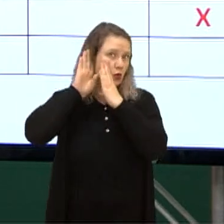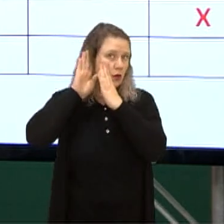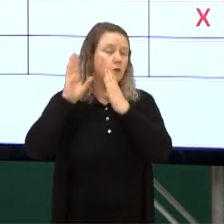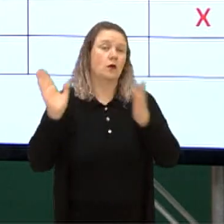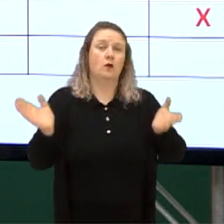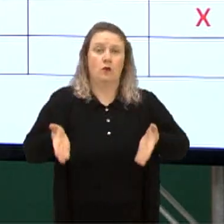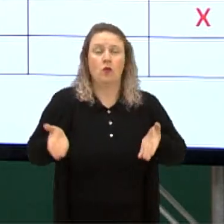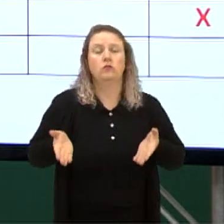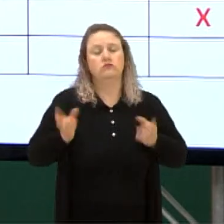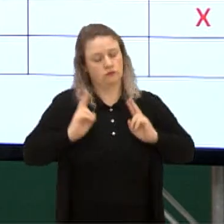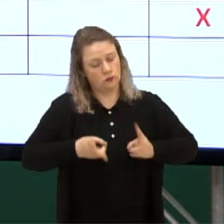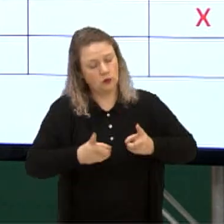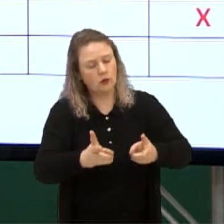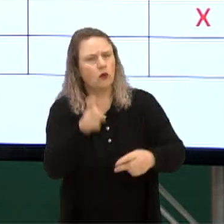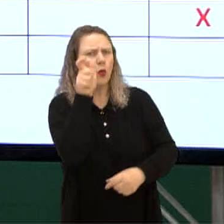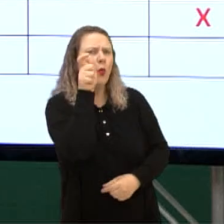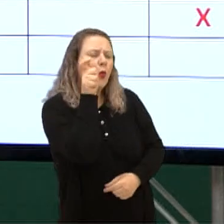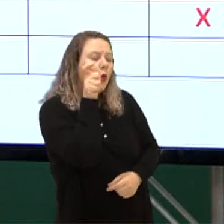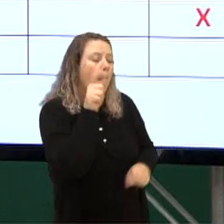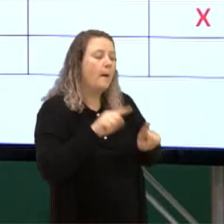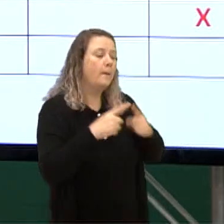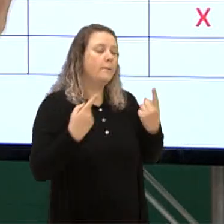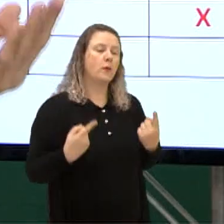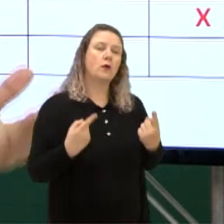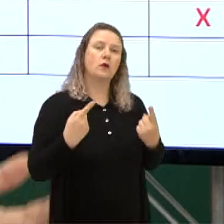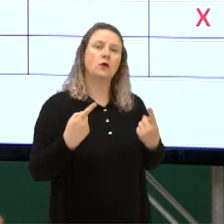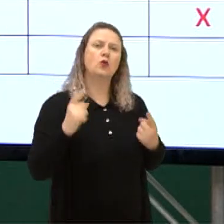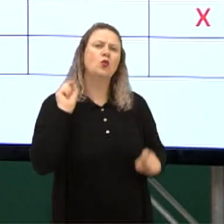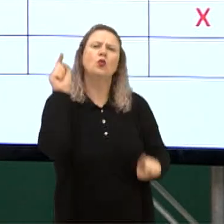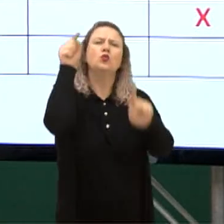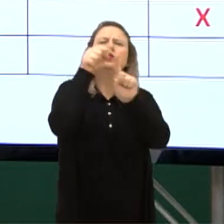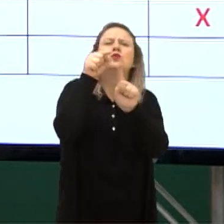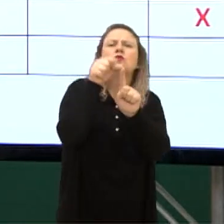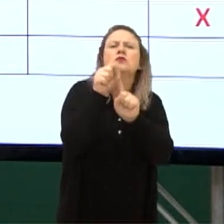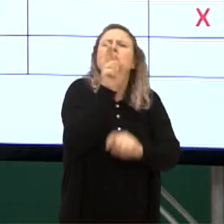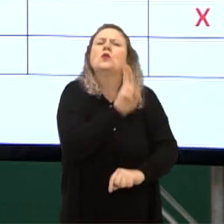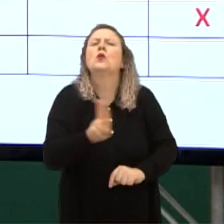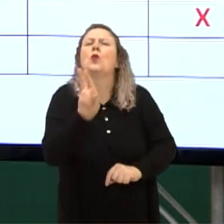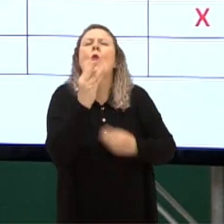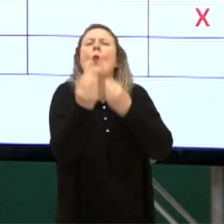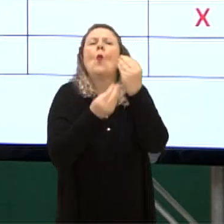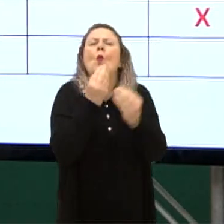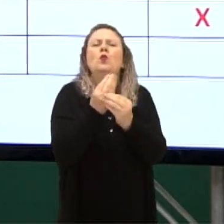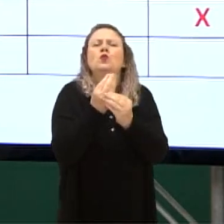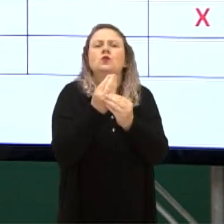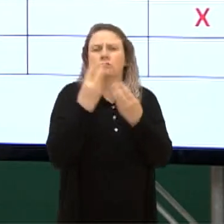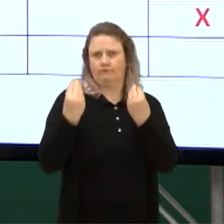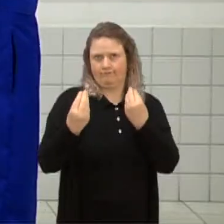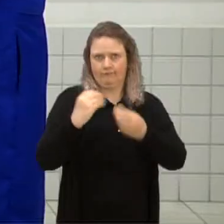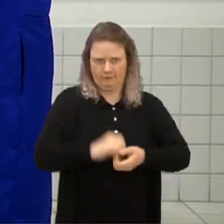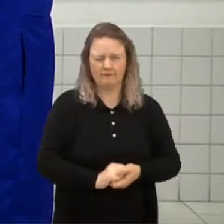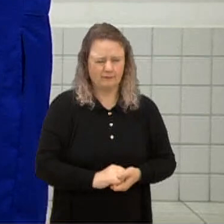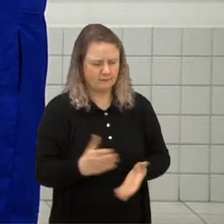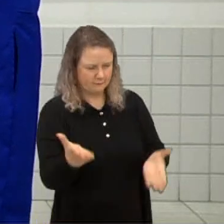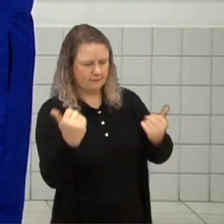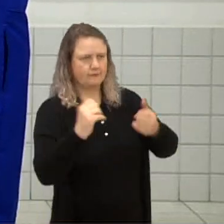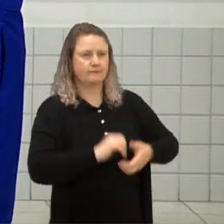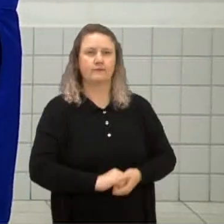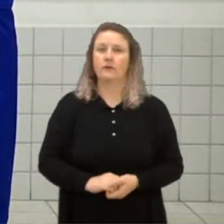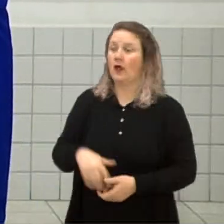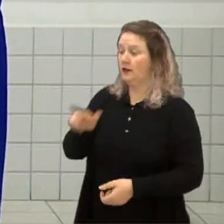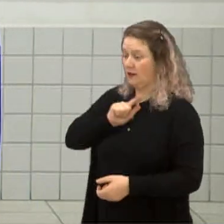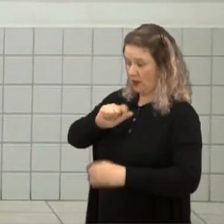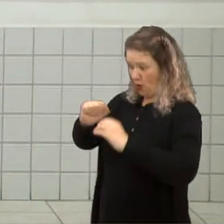mesmas estruturas, Fran. Porém, a gente vai falar das suas funções, das suas intencionalidades. Então, vamos adiante? Vamos. E